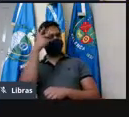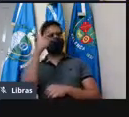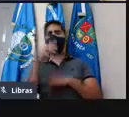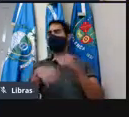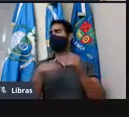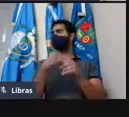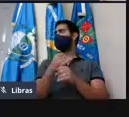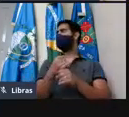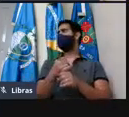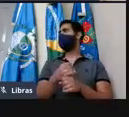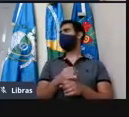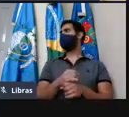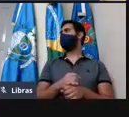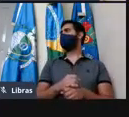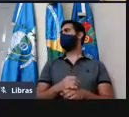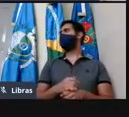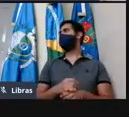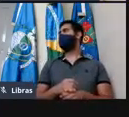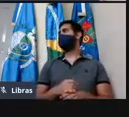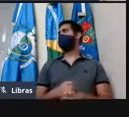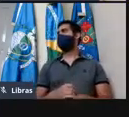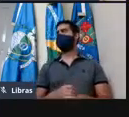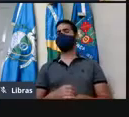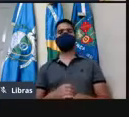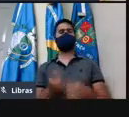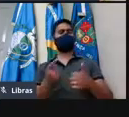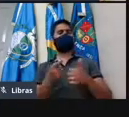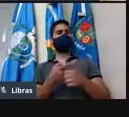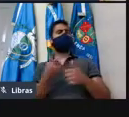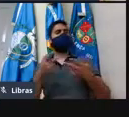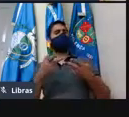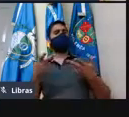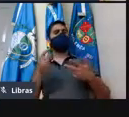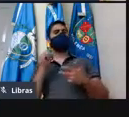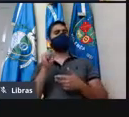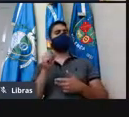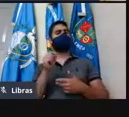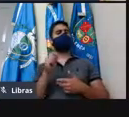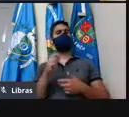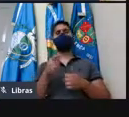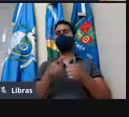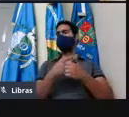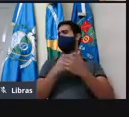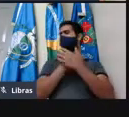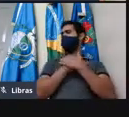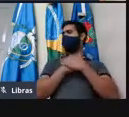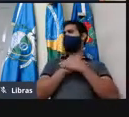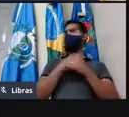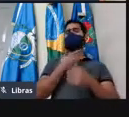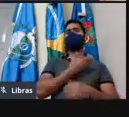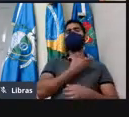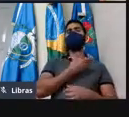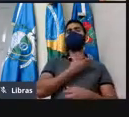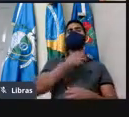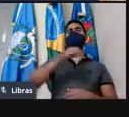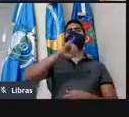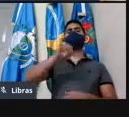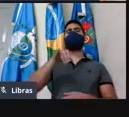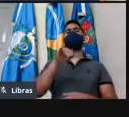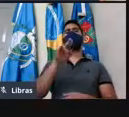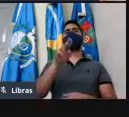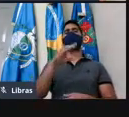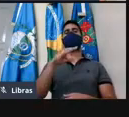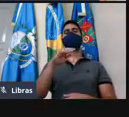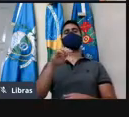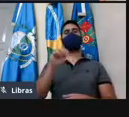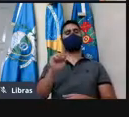colocar aqui, eu quero entrar nesse assunto um pouco. Primeiro eu quero mandar um abraço para o meu amigo Juca. Juca,